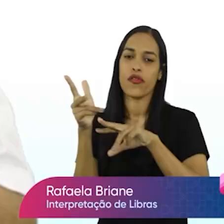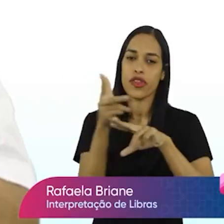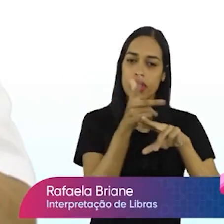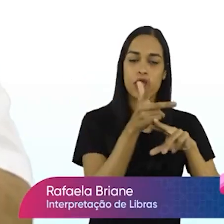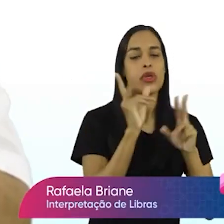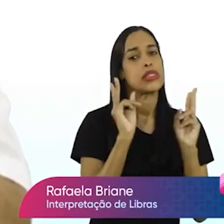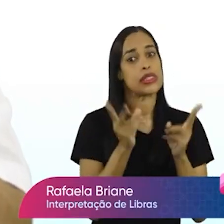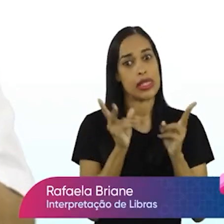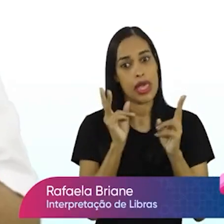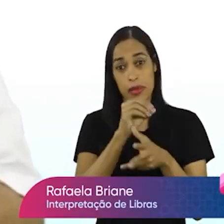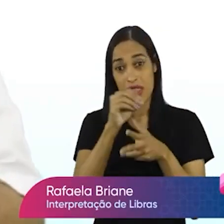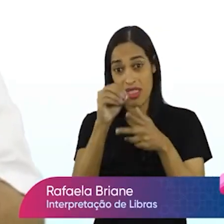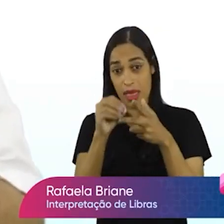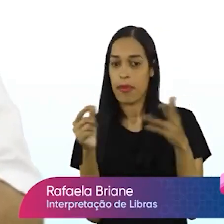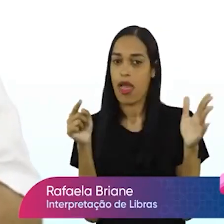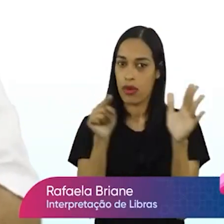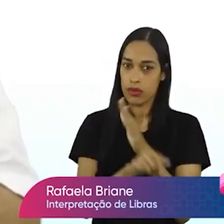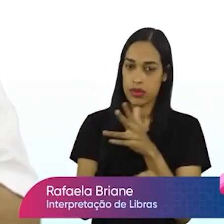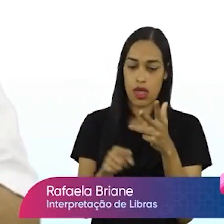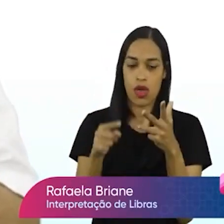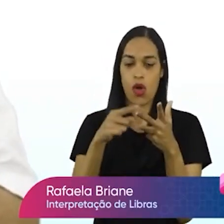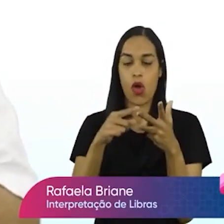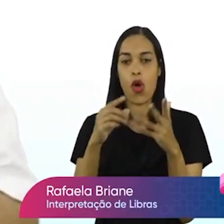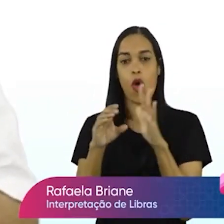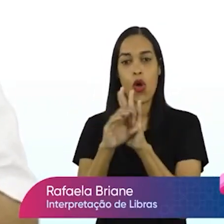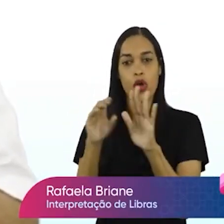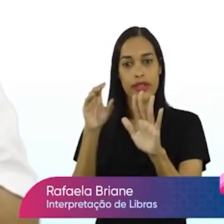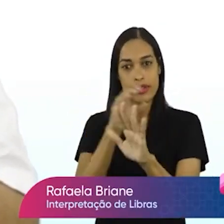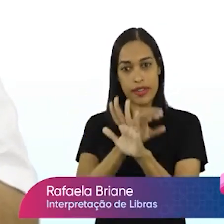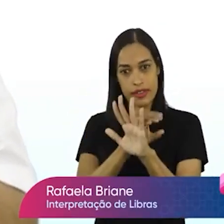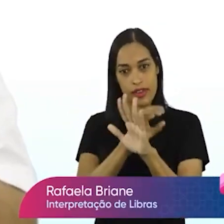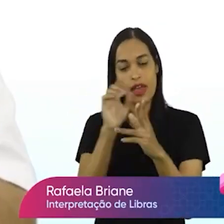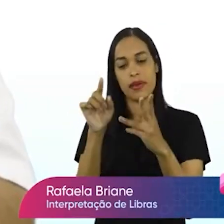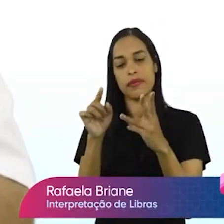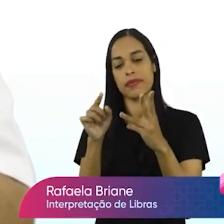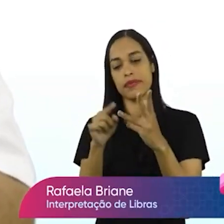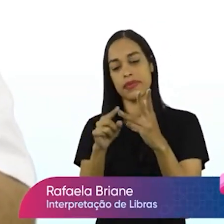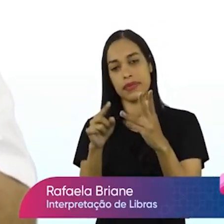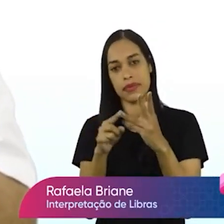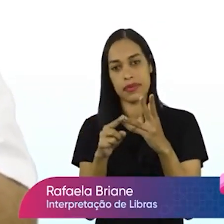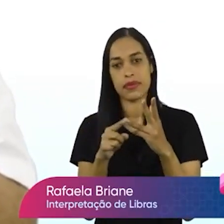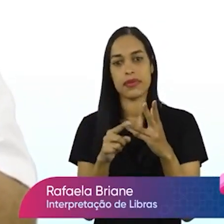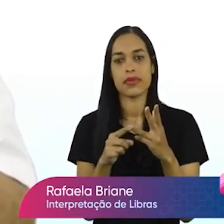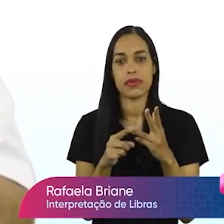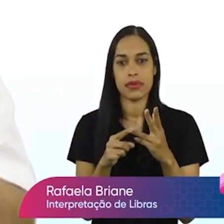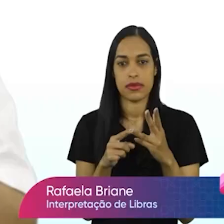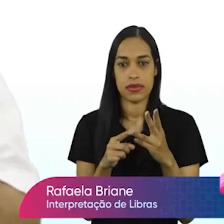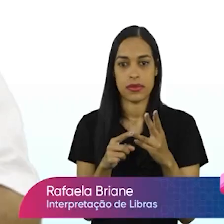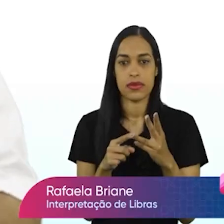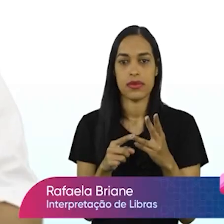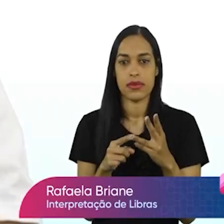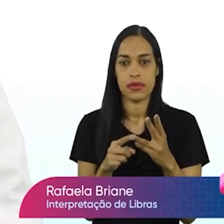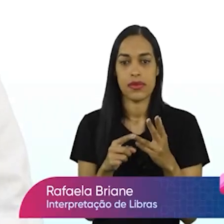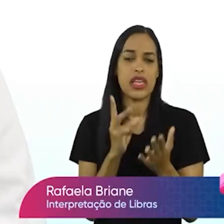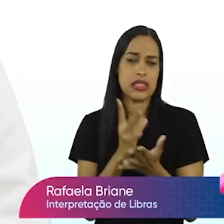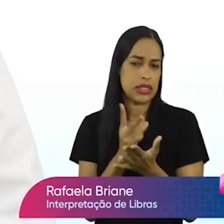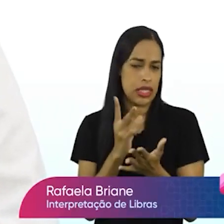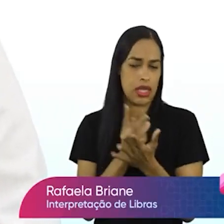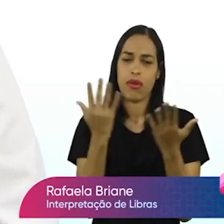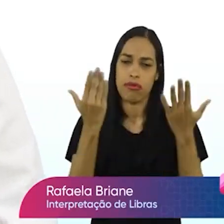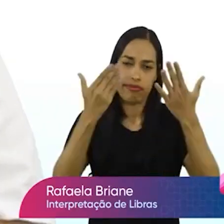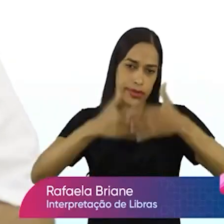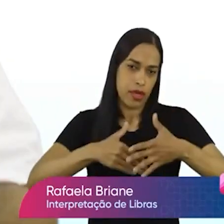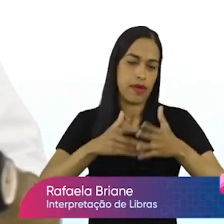Enem. Função conativa ou apelativa, não é? Também muito presente nas